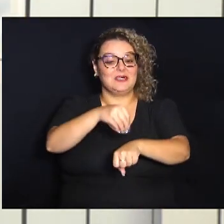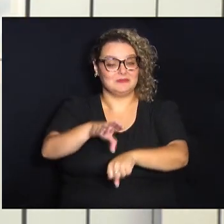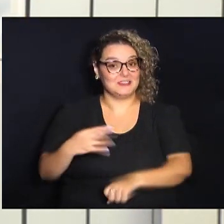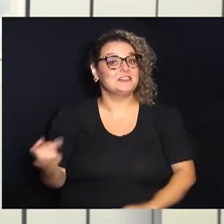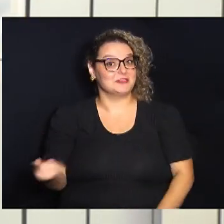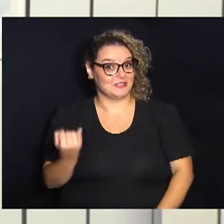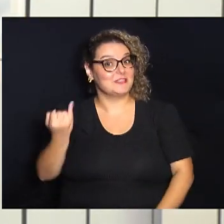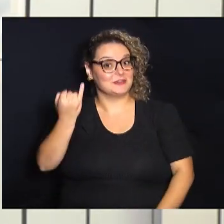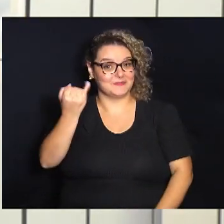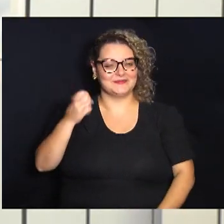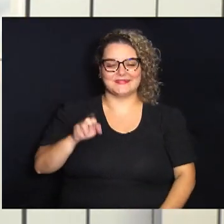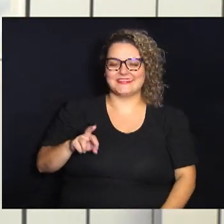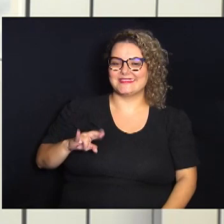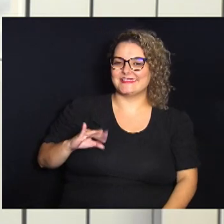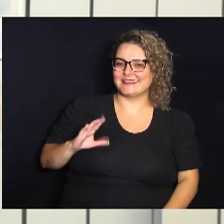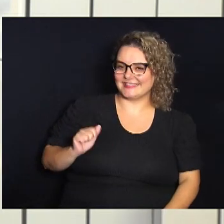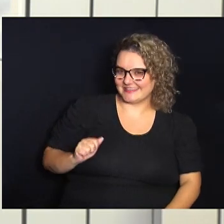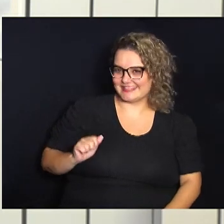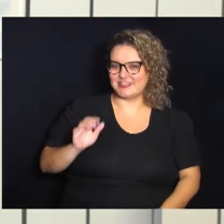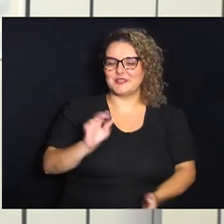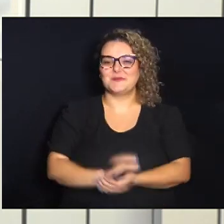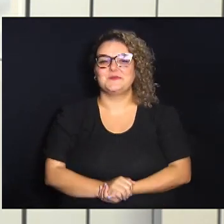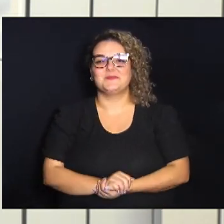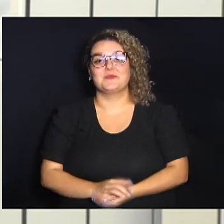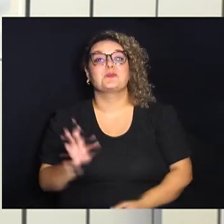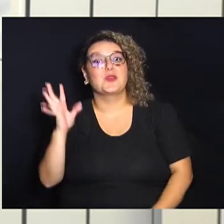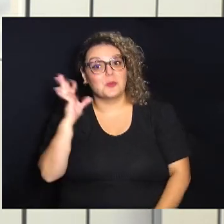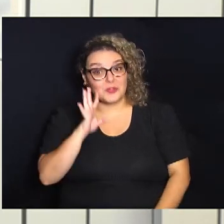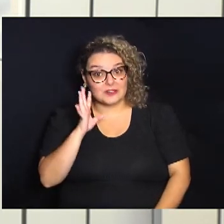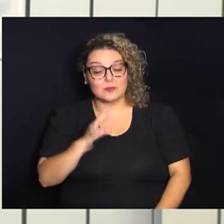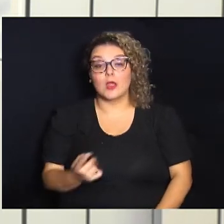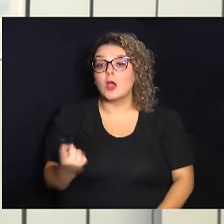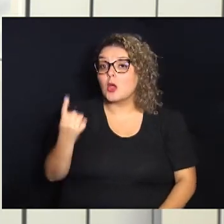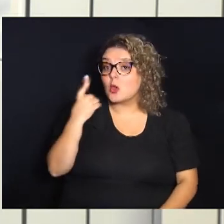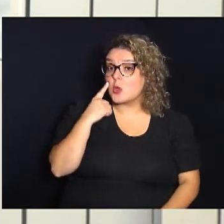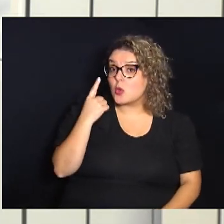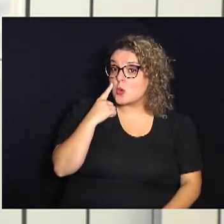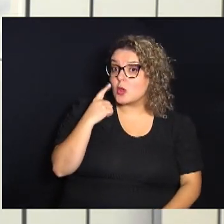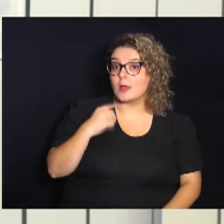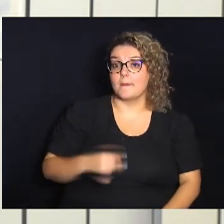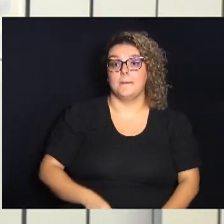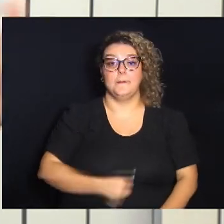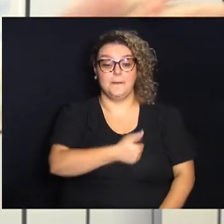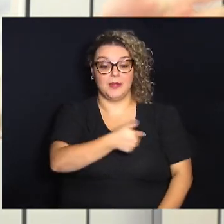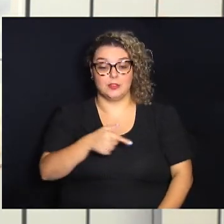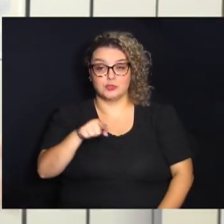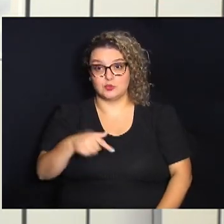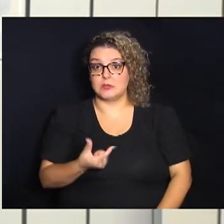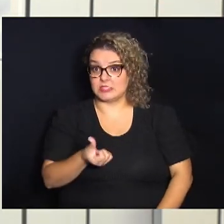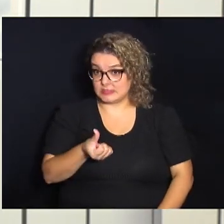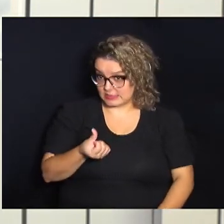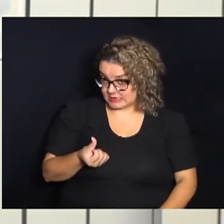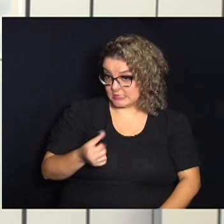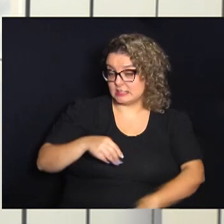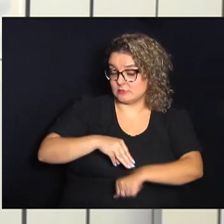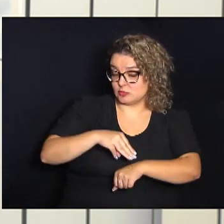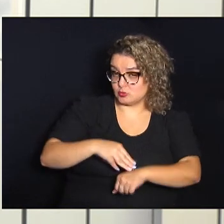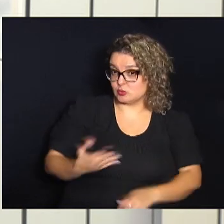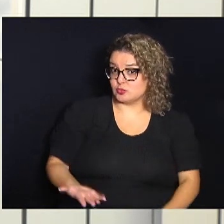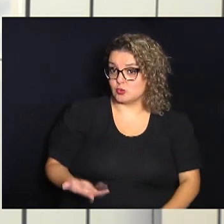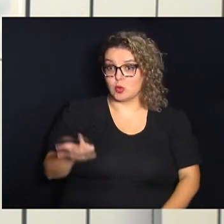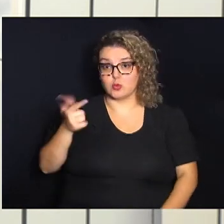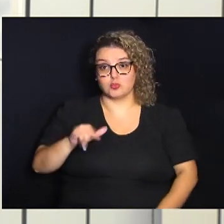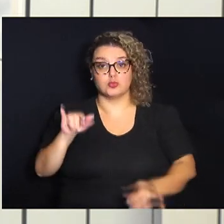valiosas da Érica Pedroso. Muito bacana e olha só, hein? 12:00 mais 16 minutos, a gente segue aqui com